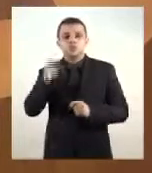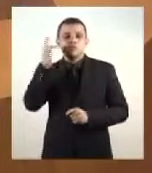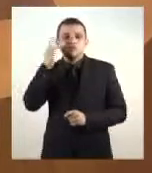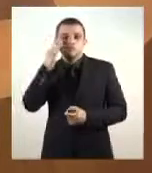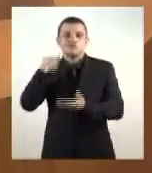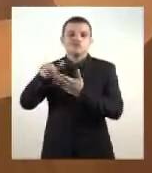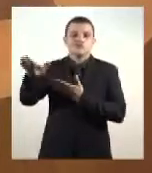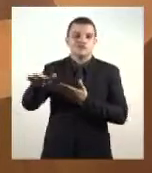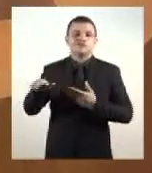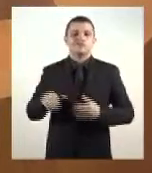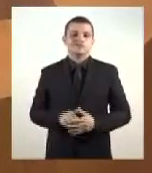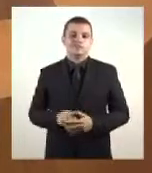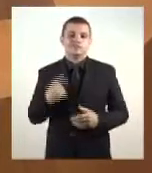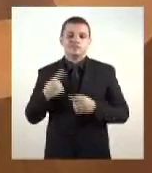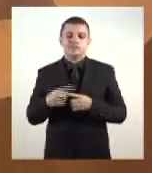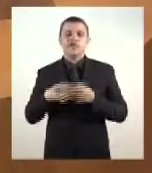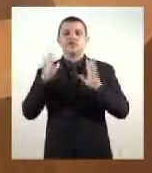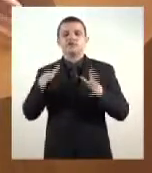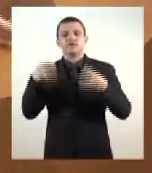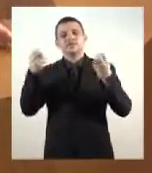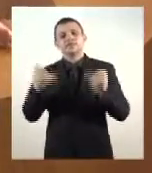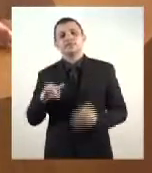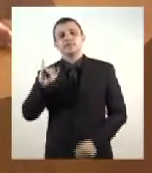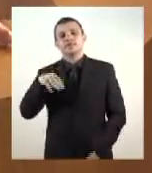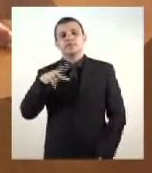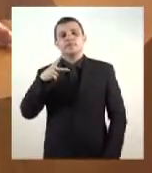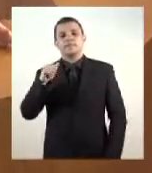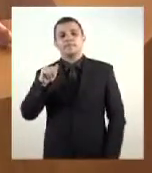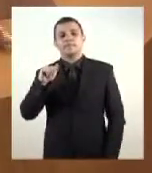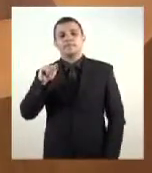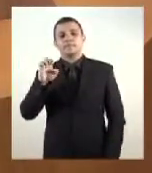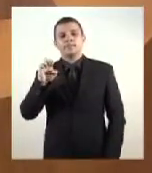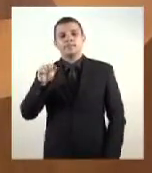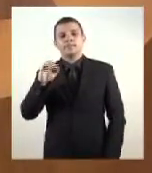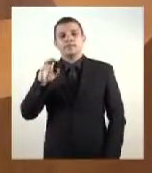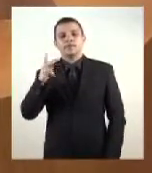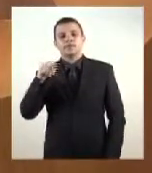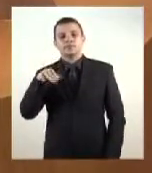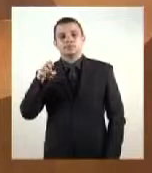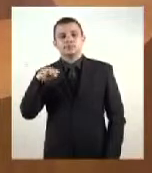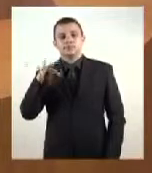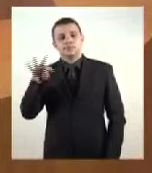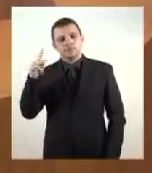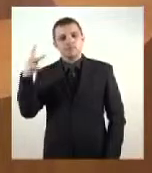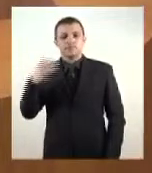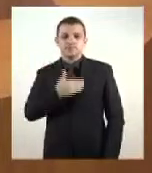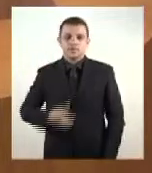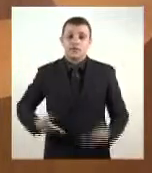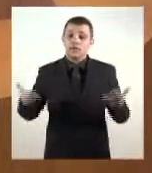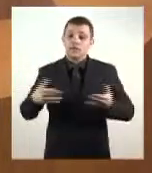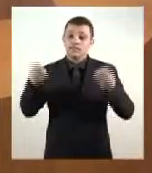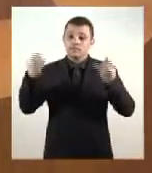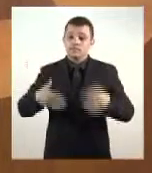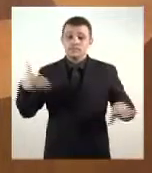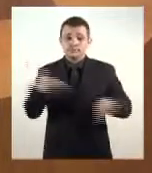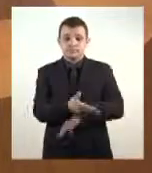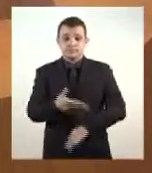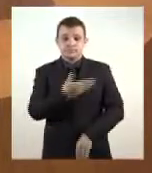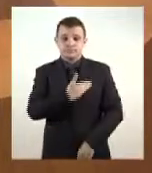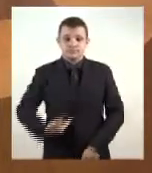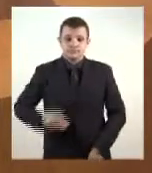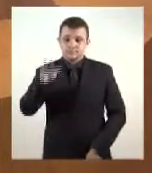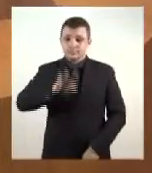aqui já se falou impeachment do governador, agora se fala em intervenção federal, e nos dois casos o governante seria afastado. Então,